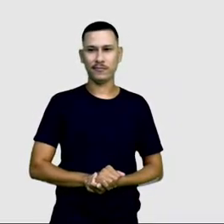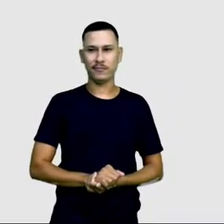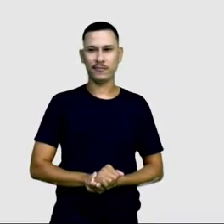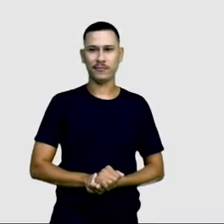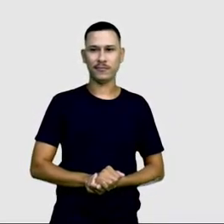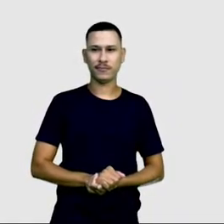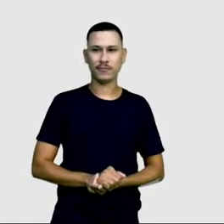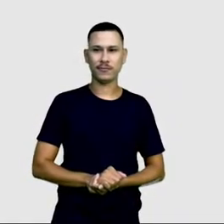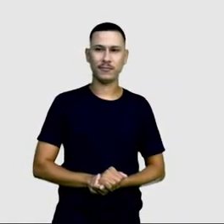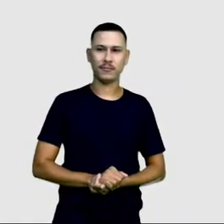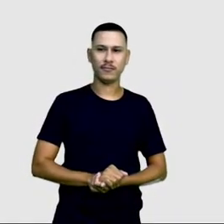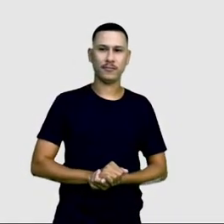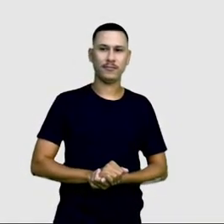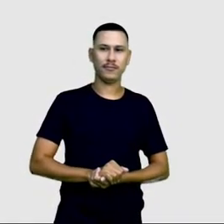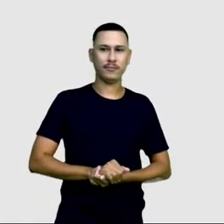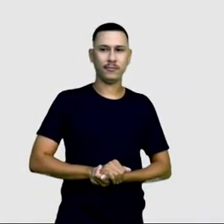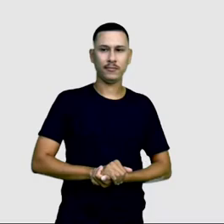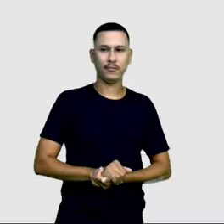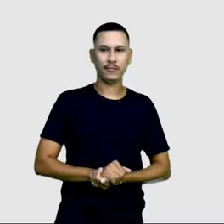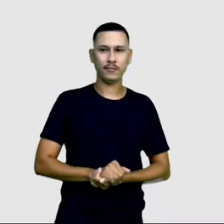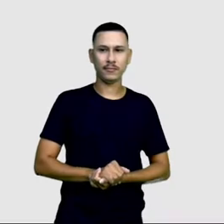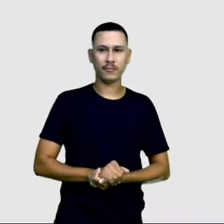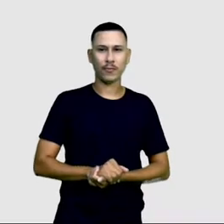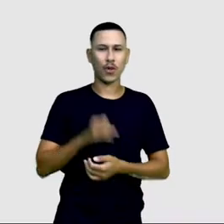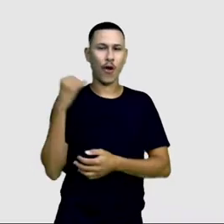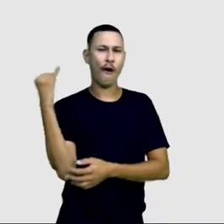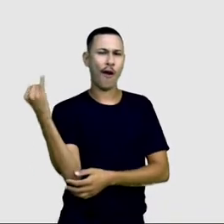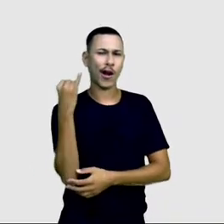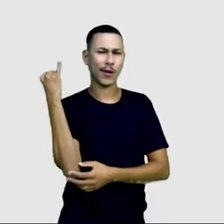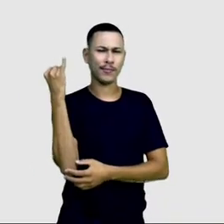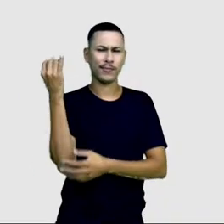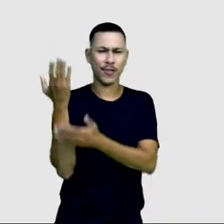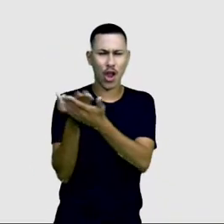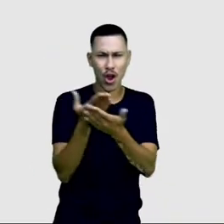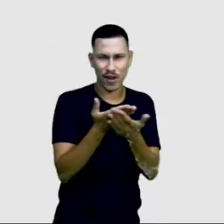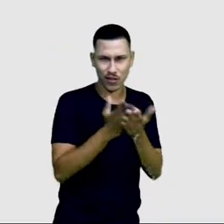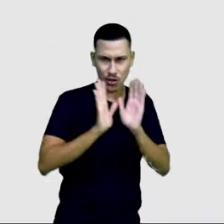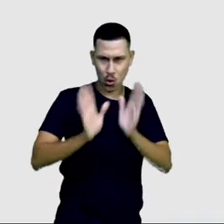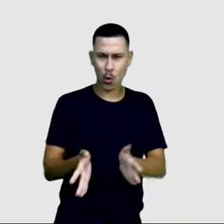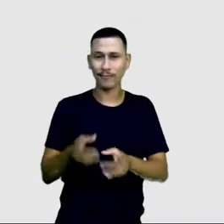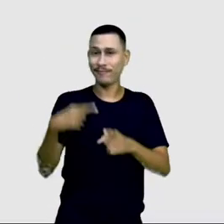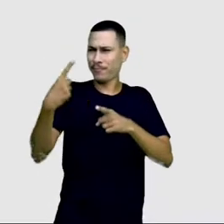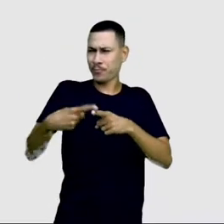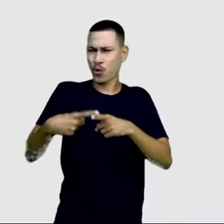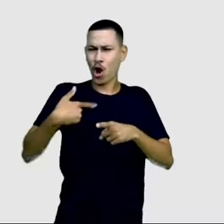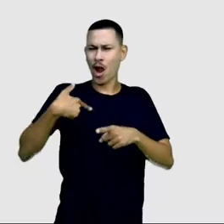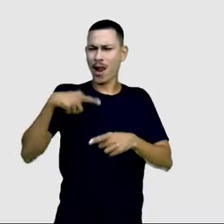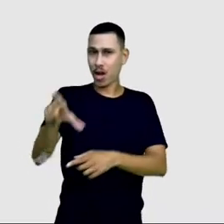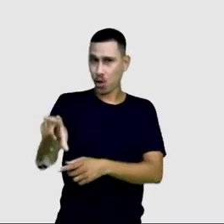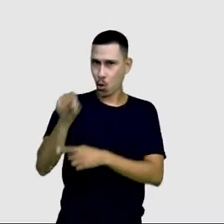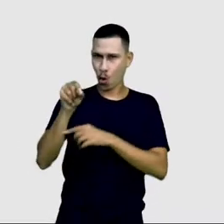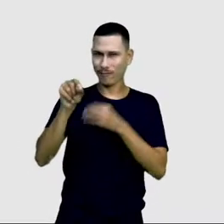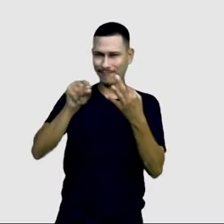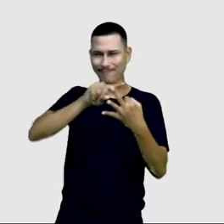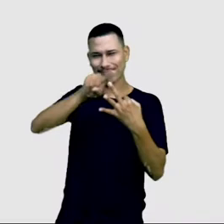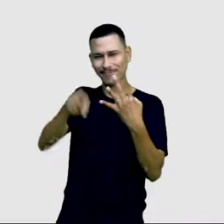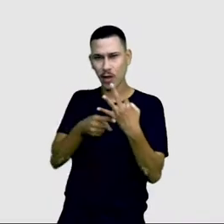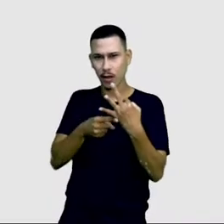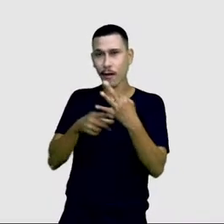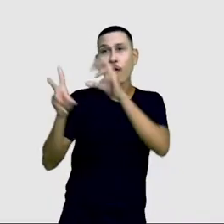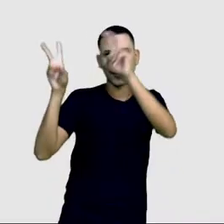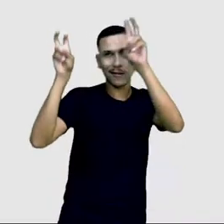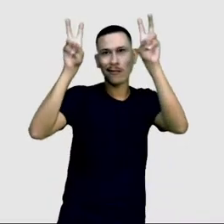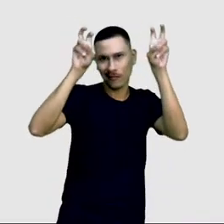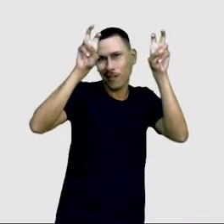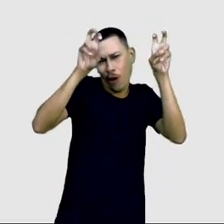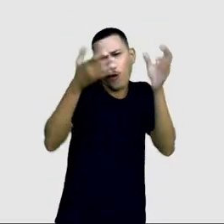roda, vão ser importantes para a aula de hoje. E por que eu escolhi essas três? Lembra do tema da